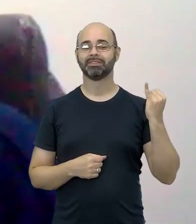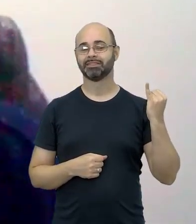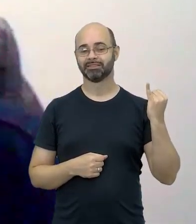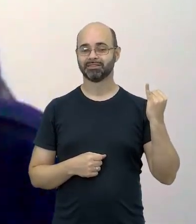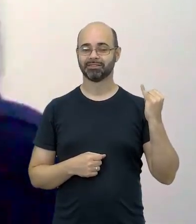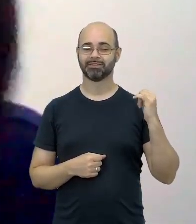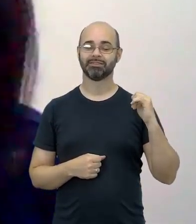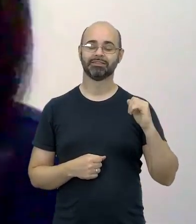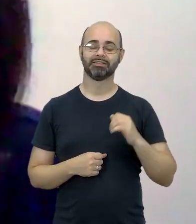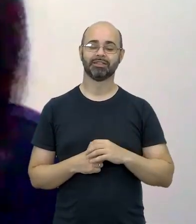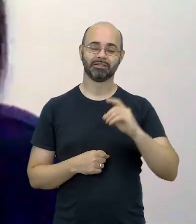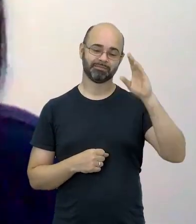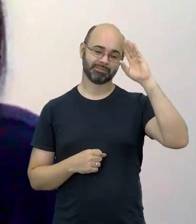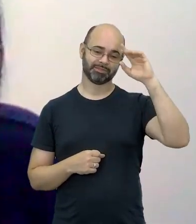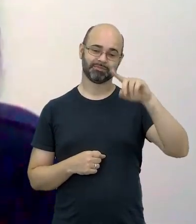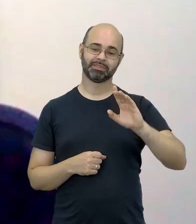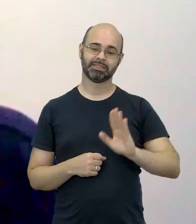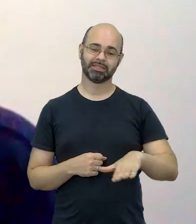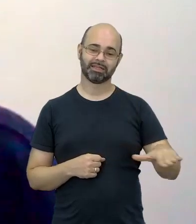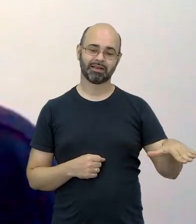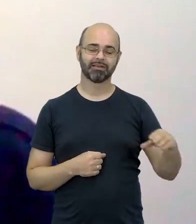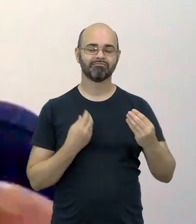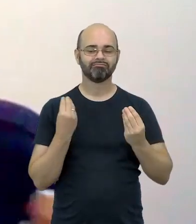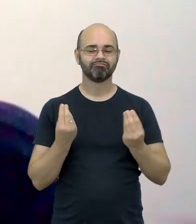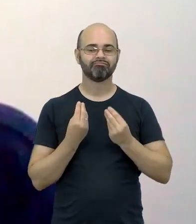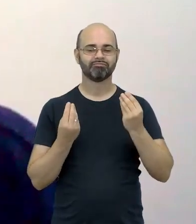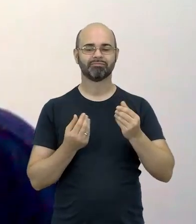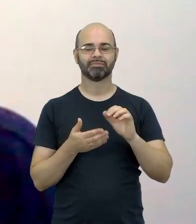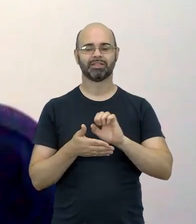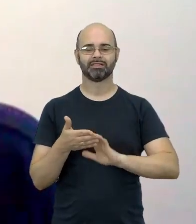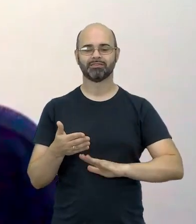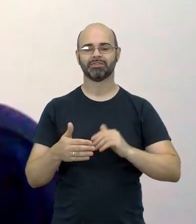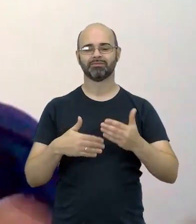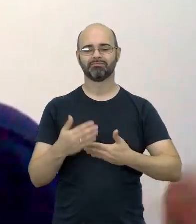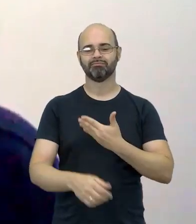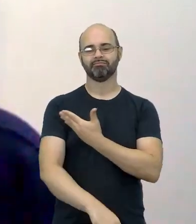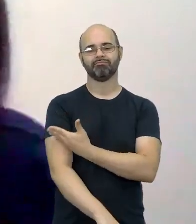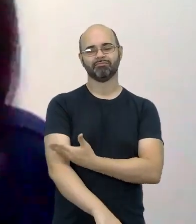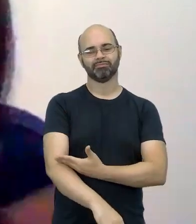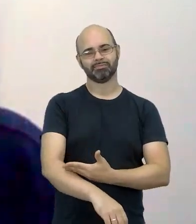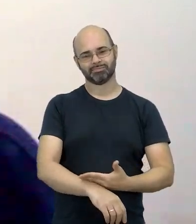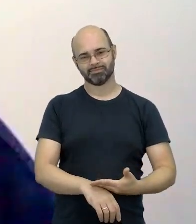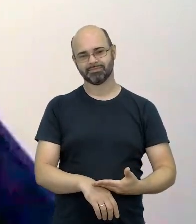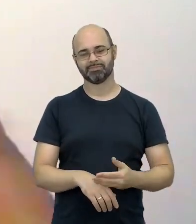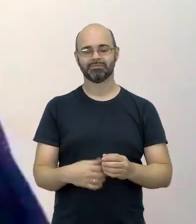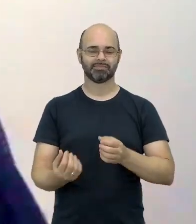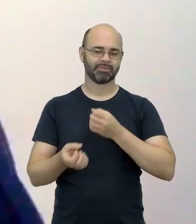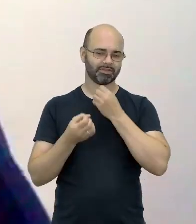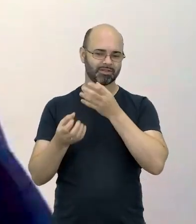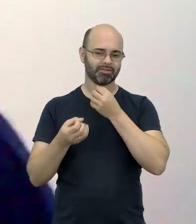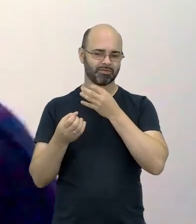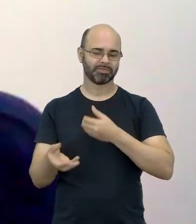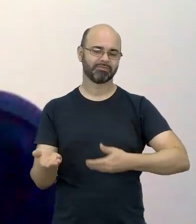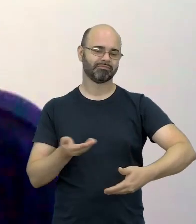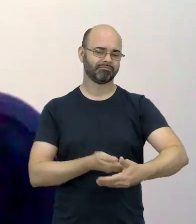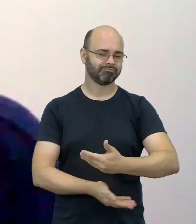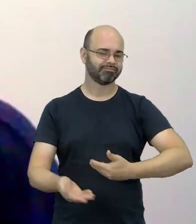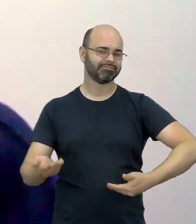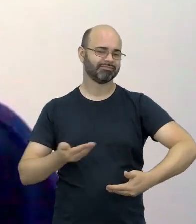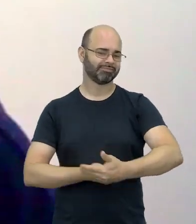as crianças possam vivenciar as atividades e, no fundo, umas dar informação para o outro, de modo que